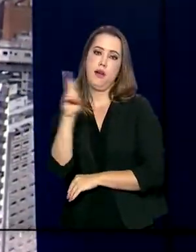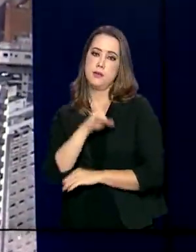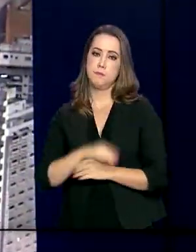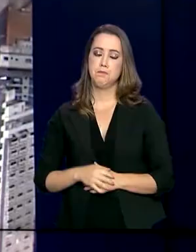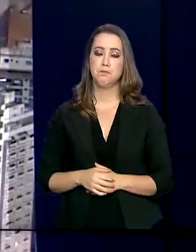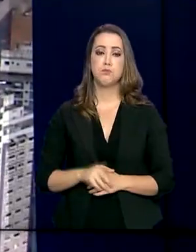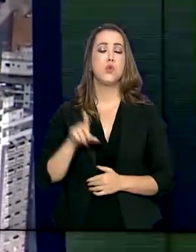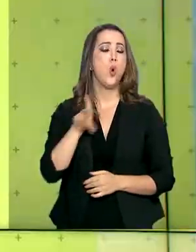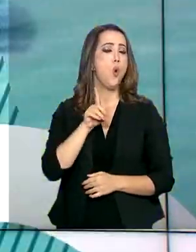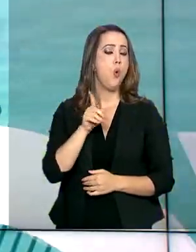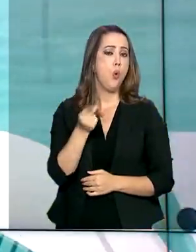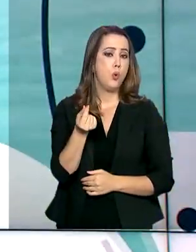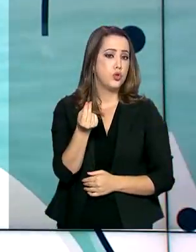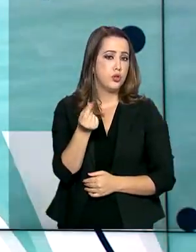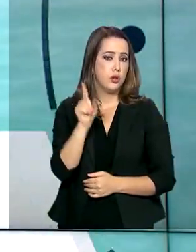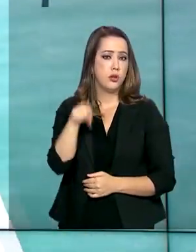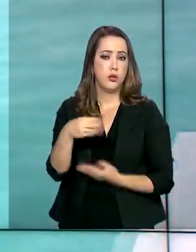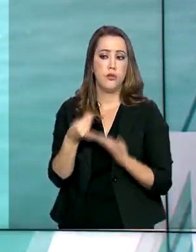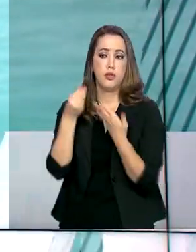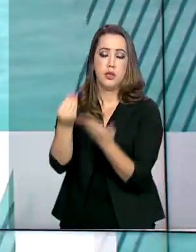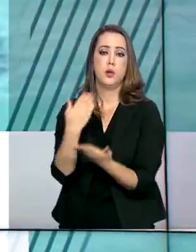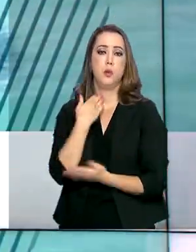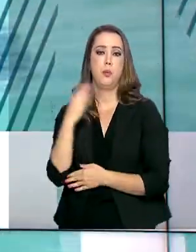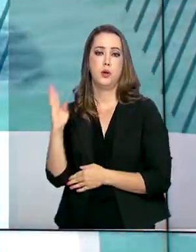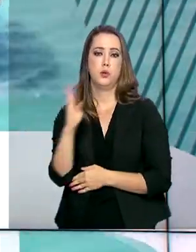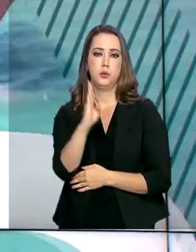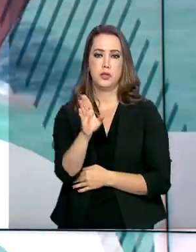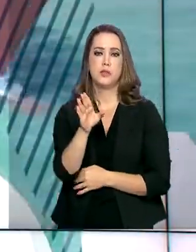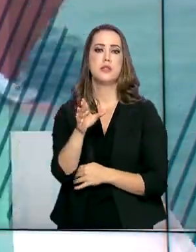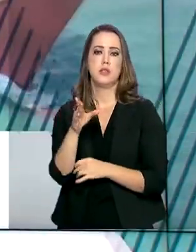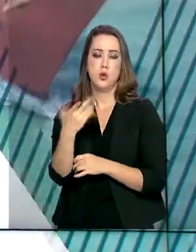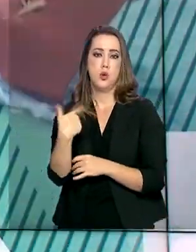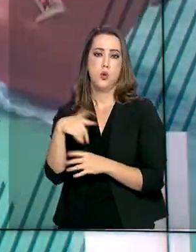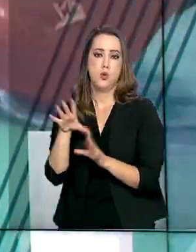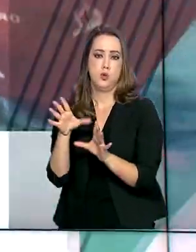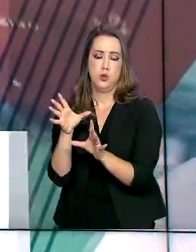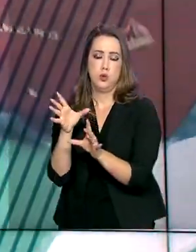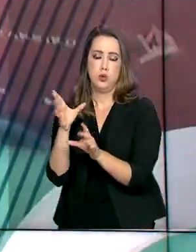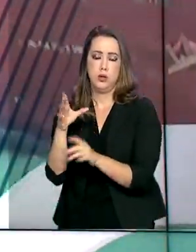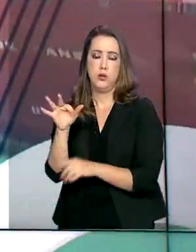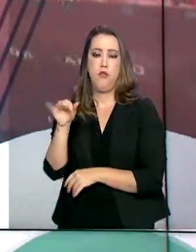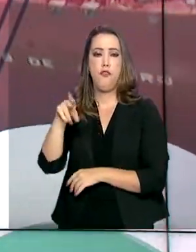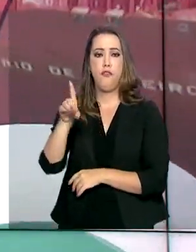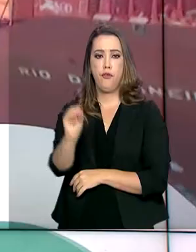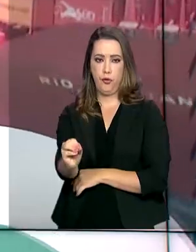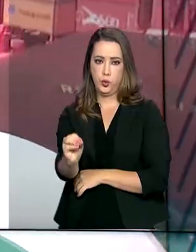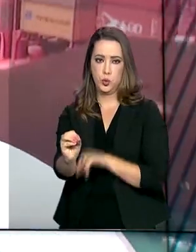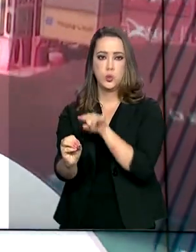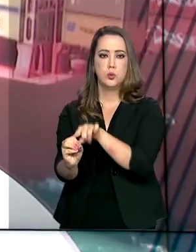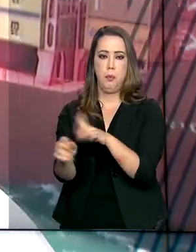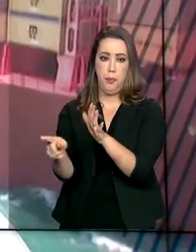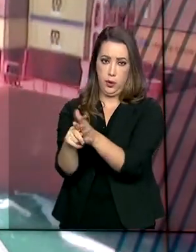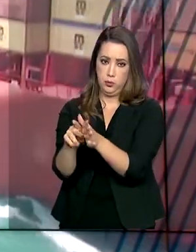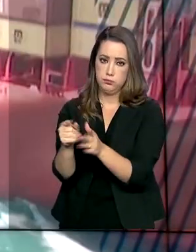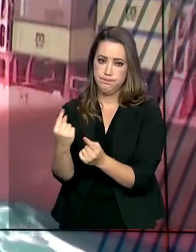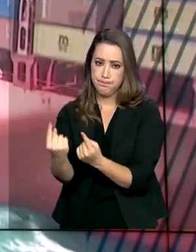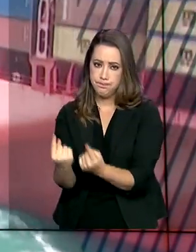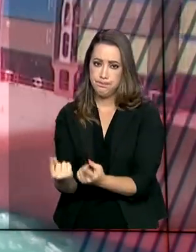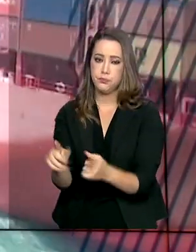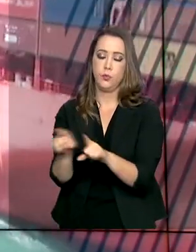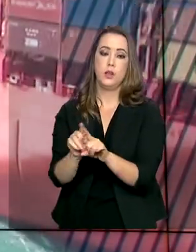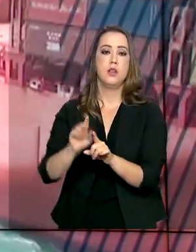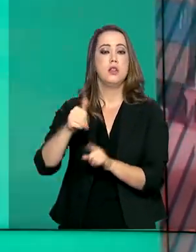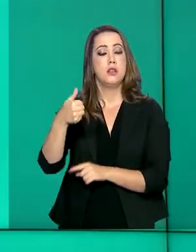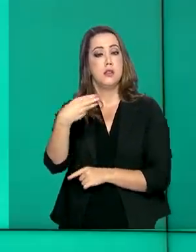O dinheiro é acreditado pelo Banco do Brasil nas contas do Fundo de Participação. As próximas parcelas vão ser depositadas nos dias 13